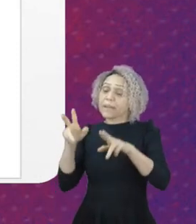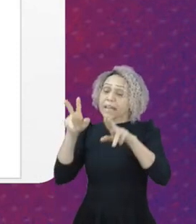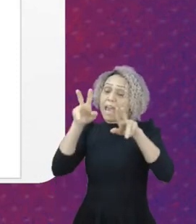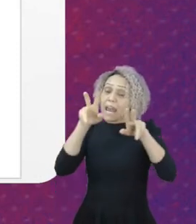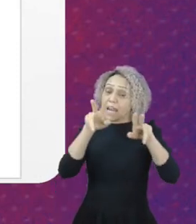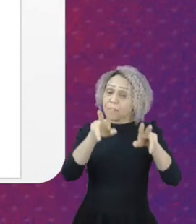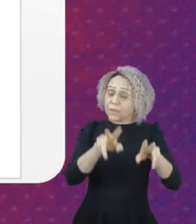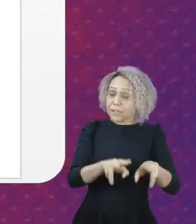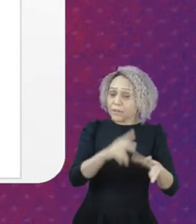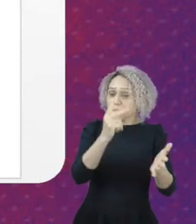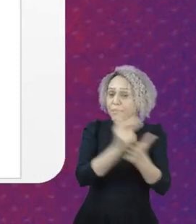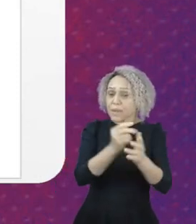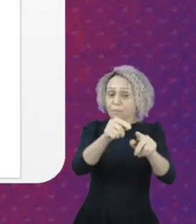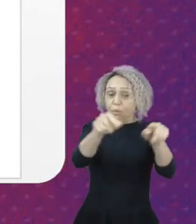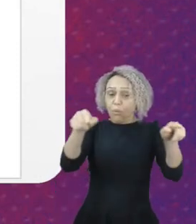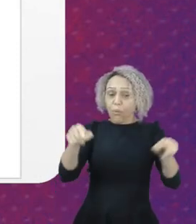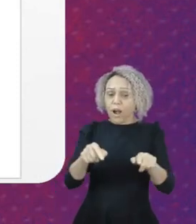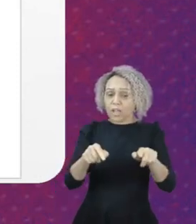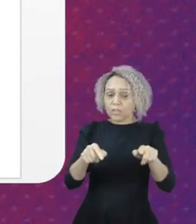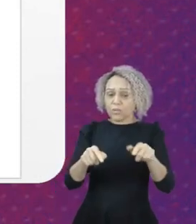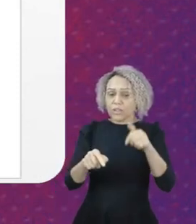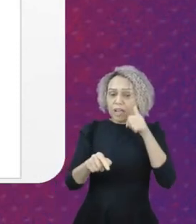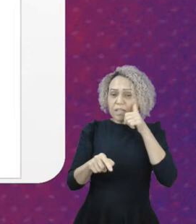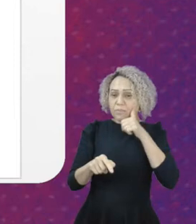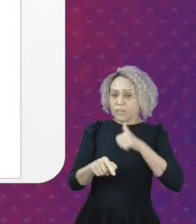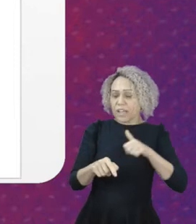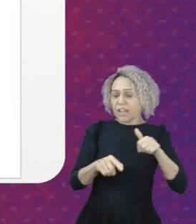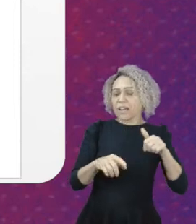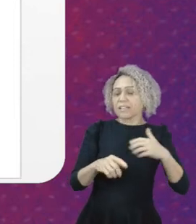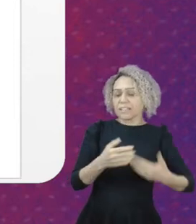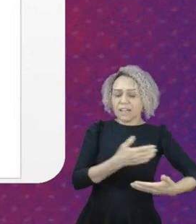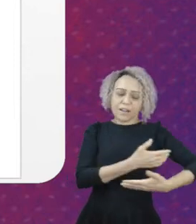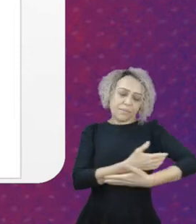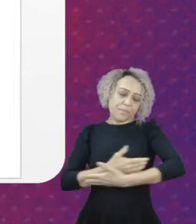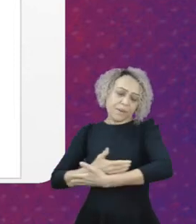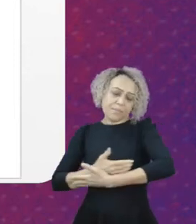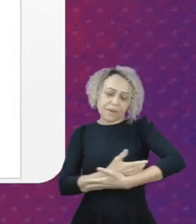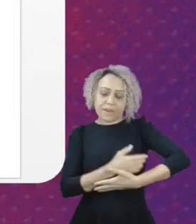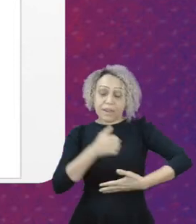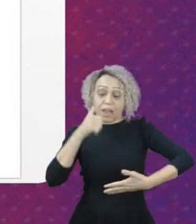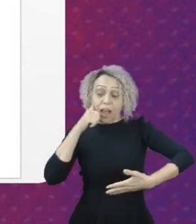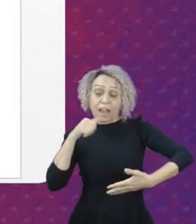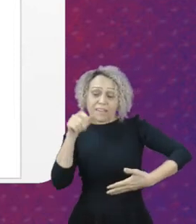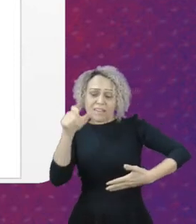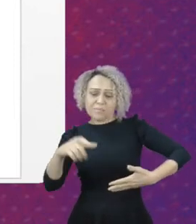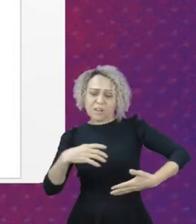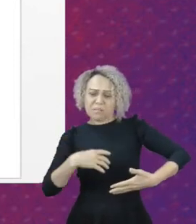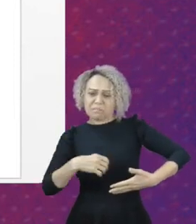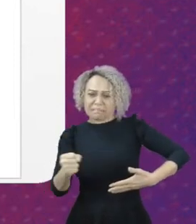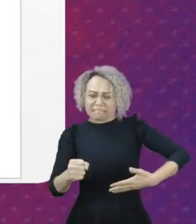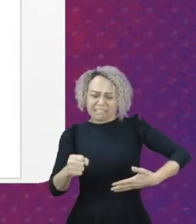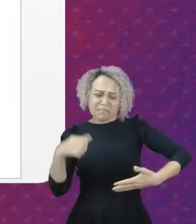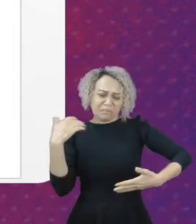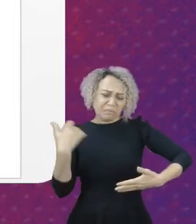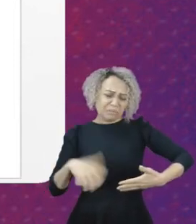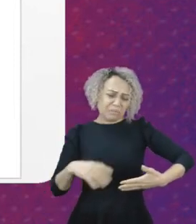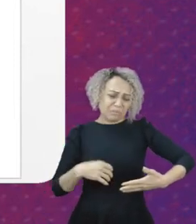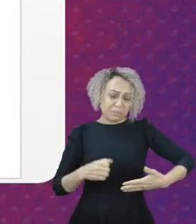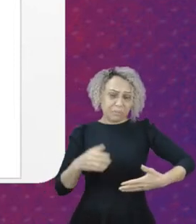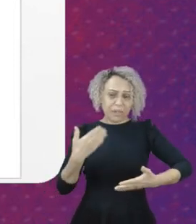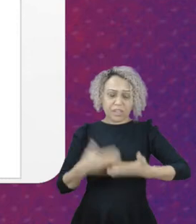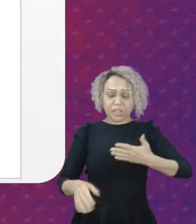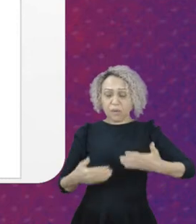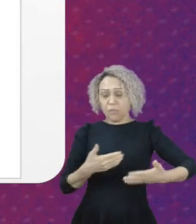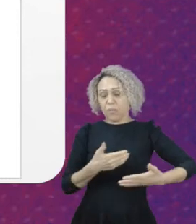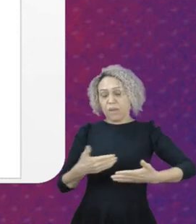sem a permissão da mulher e diversas outras violências, como a falta de escuta, demora, né, em